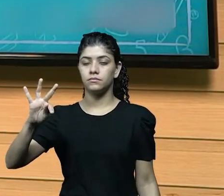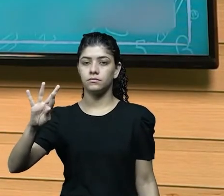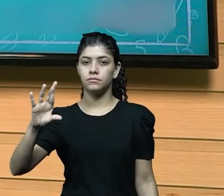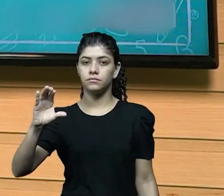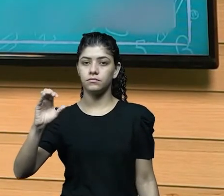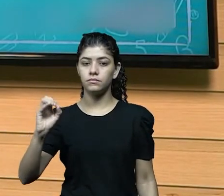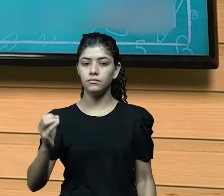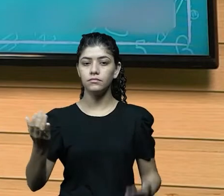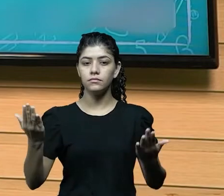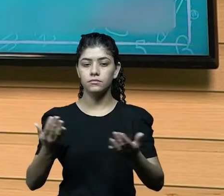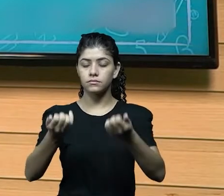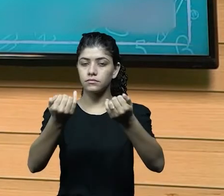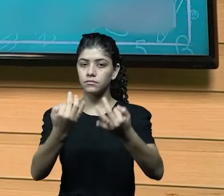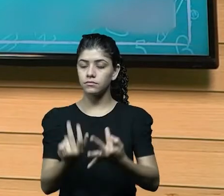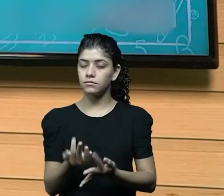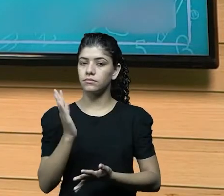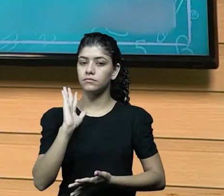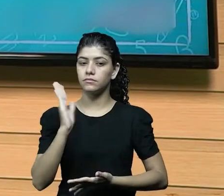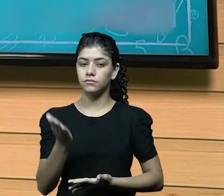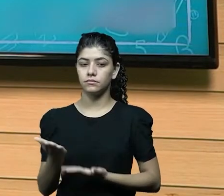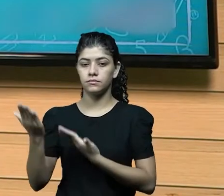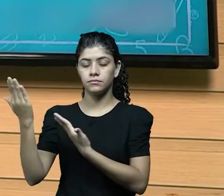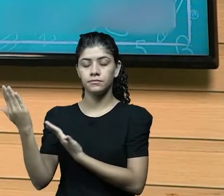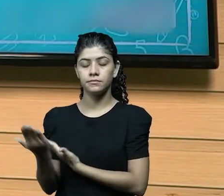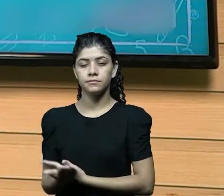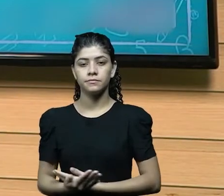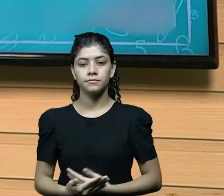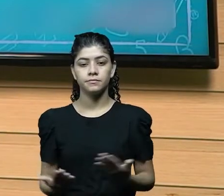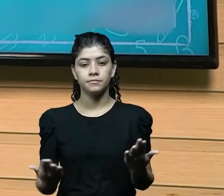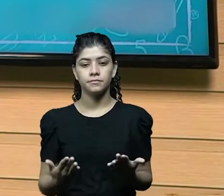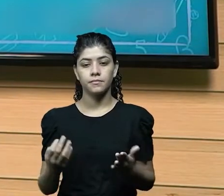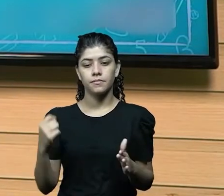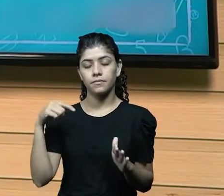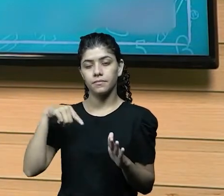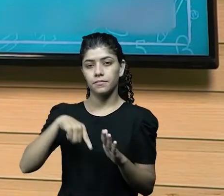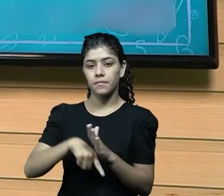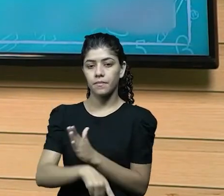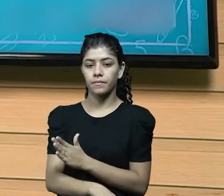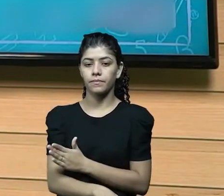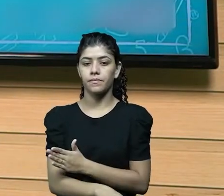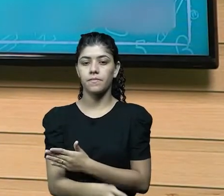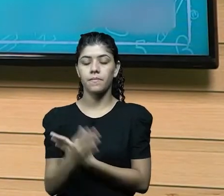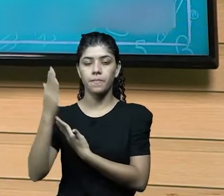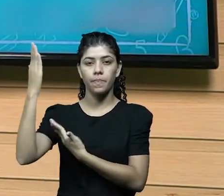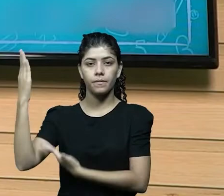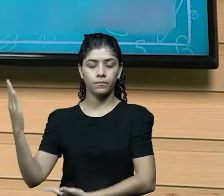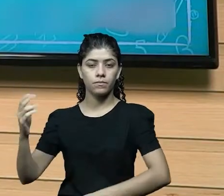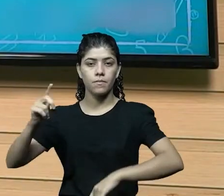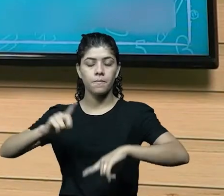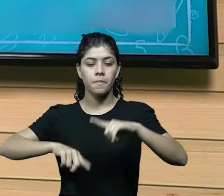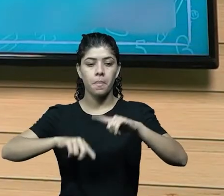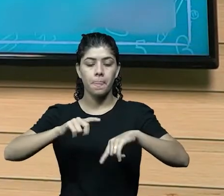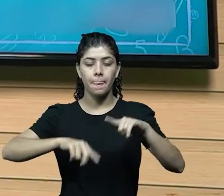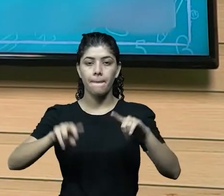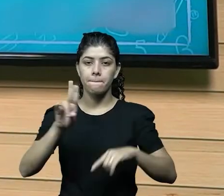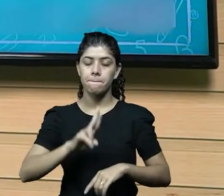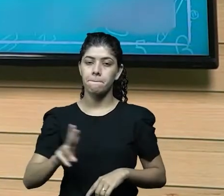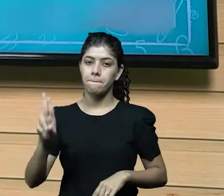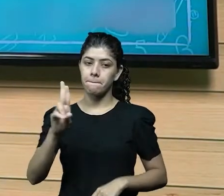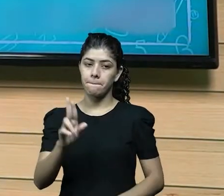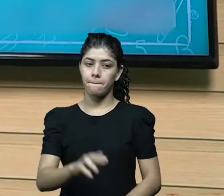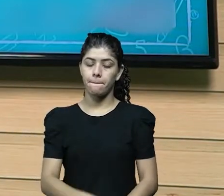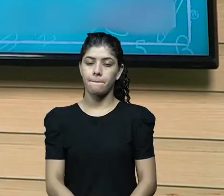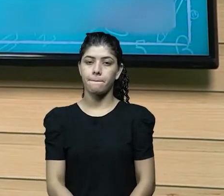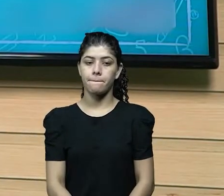régua e sobre o micrômetro. Aqui nós vamos aprofundar um pouco mais o uso e a